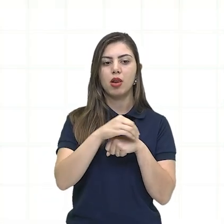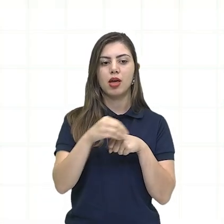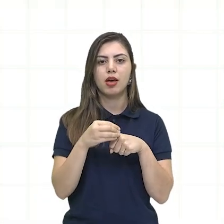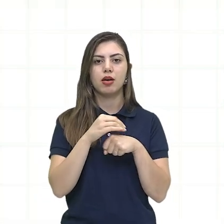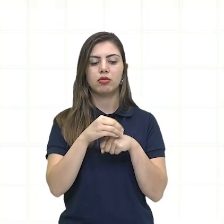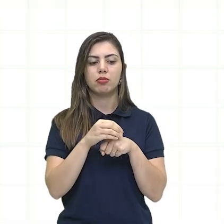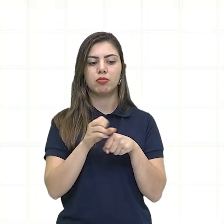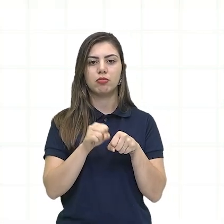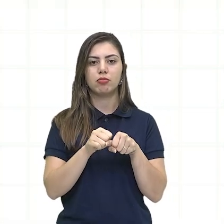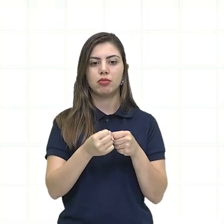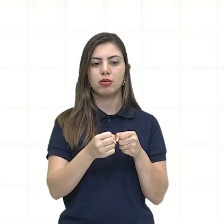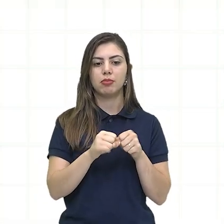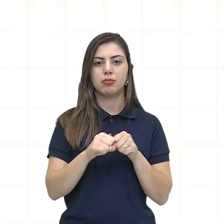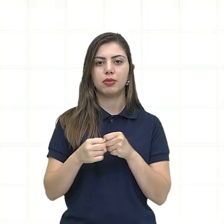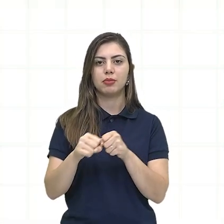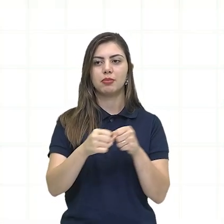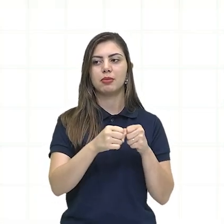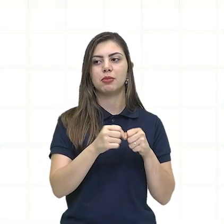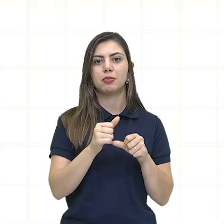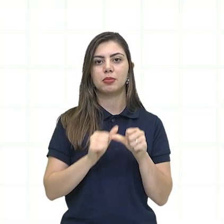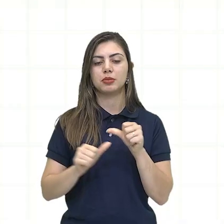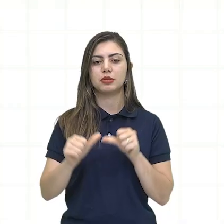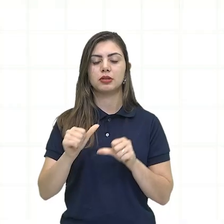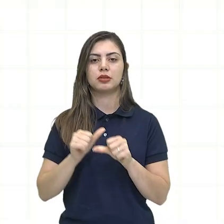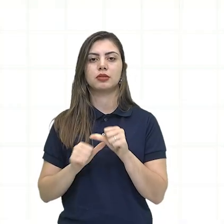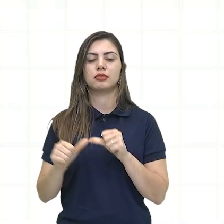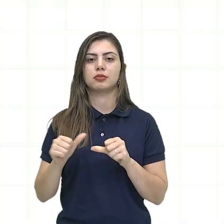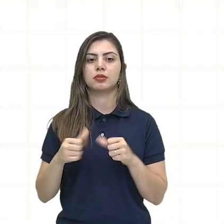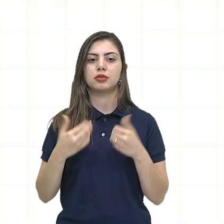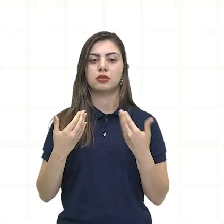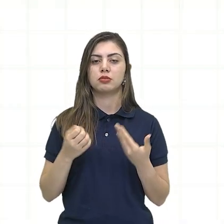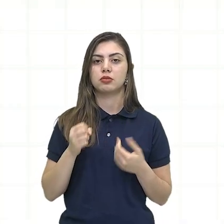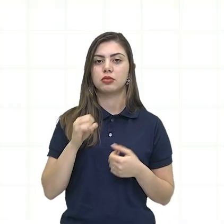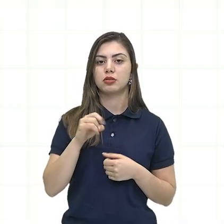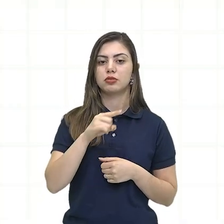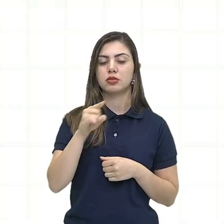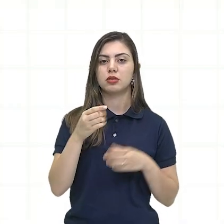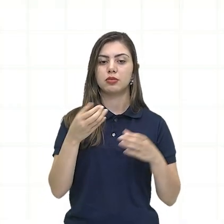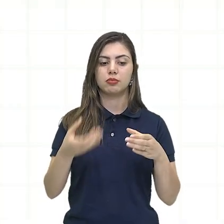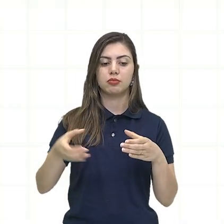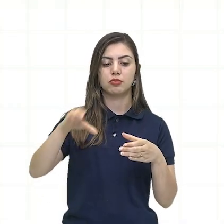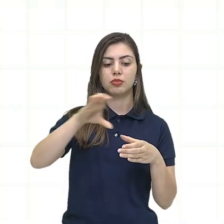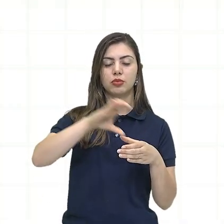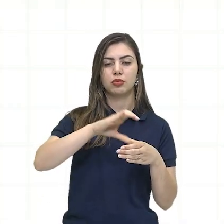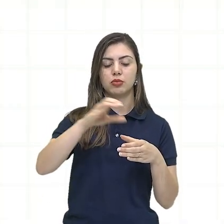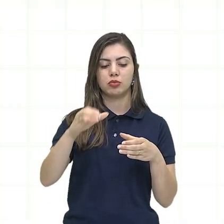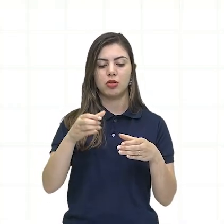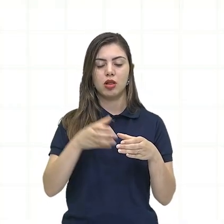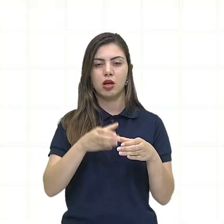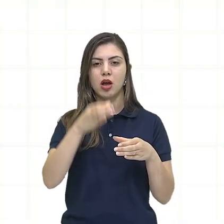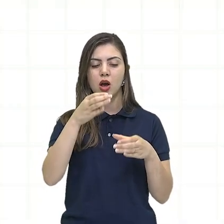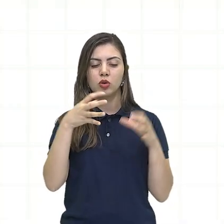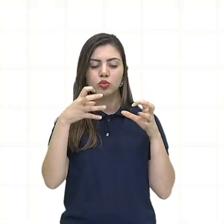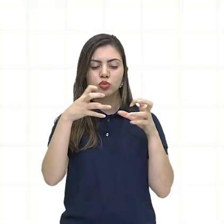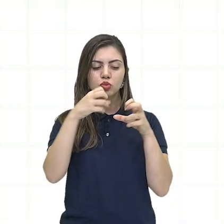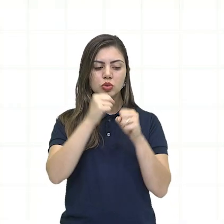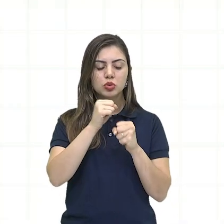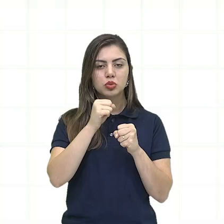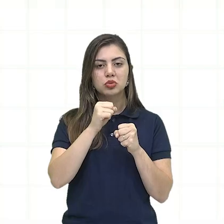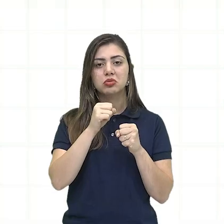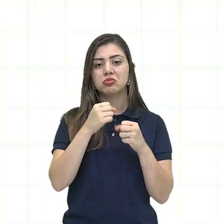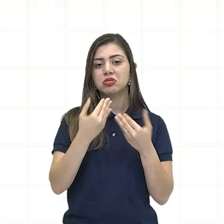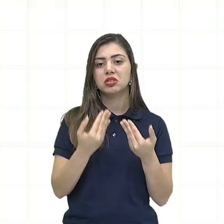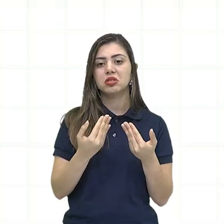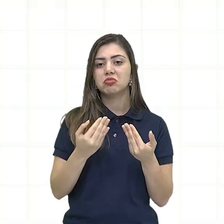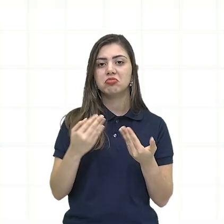vai produzir calor. Se você colocar essa água oxigenada em um recipiente escuro, você não vai fazer